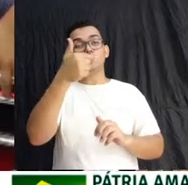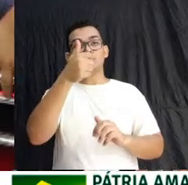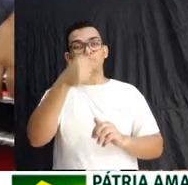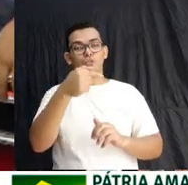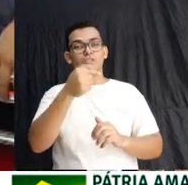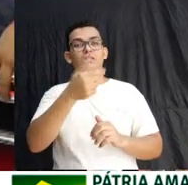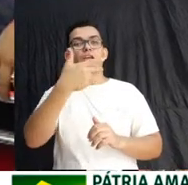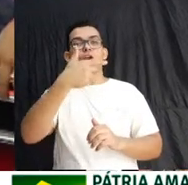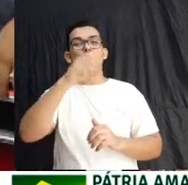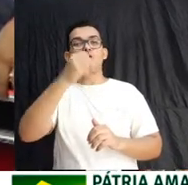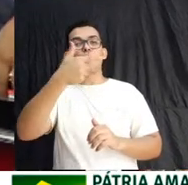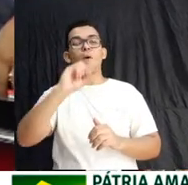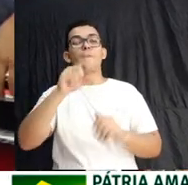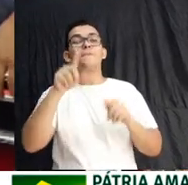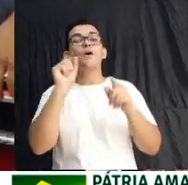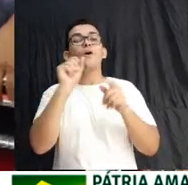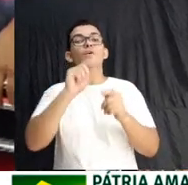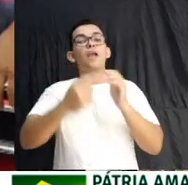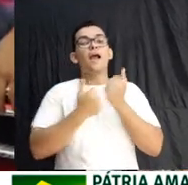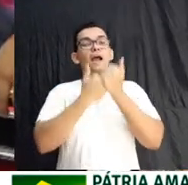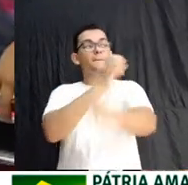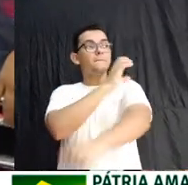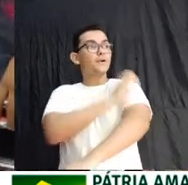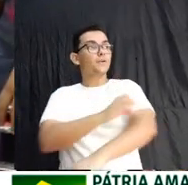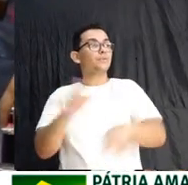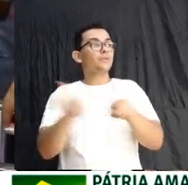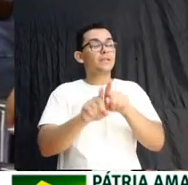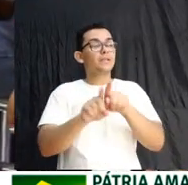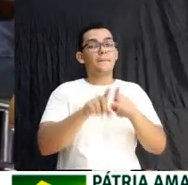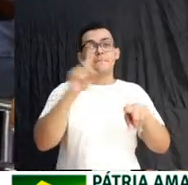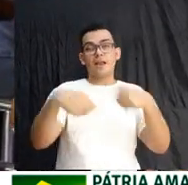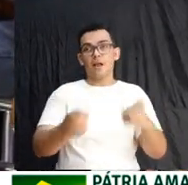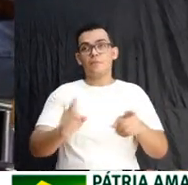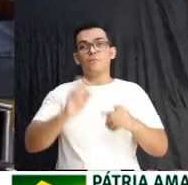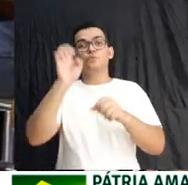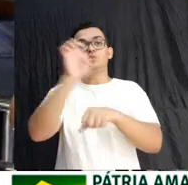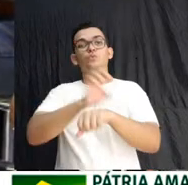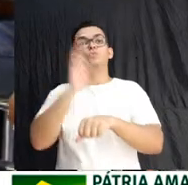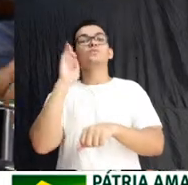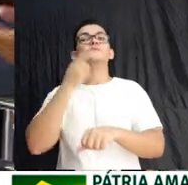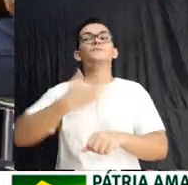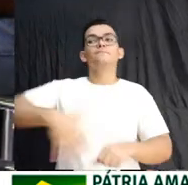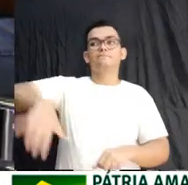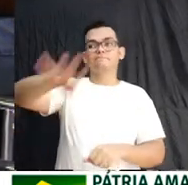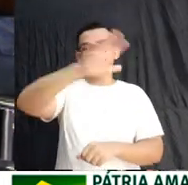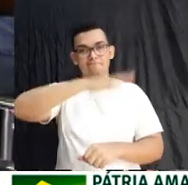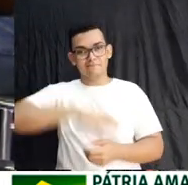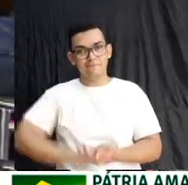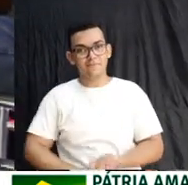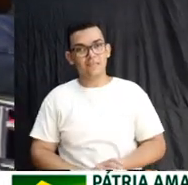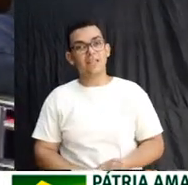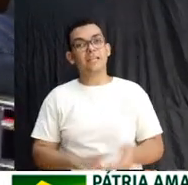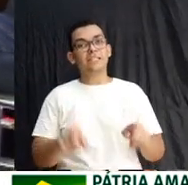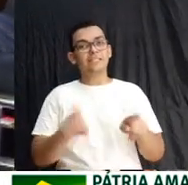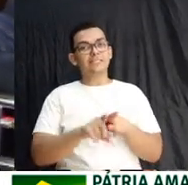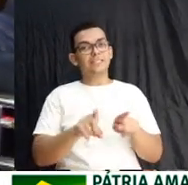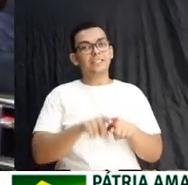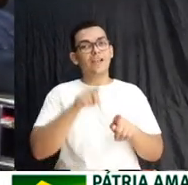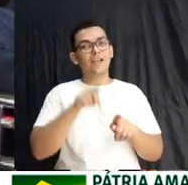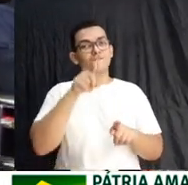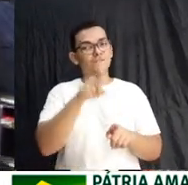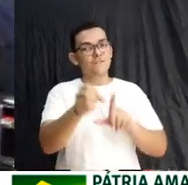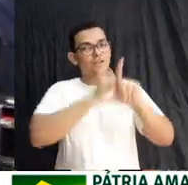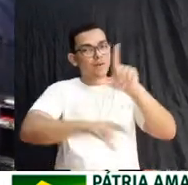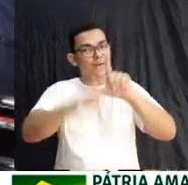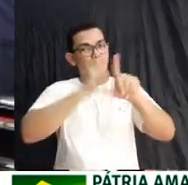14.017/2020, Lei de Auxílio Emergencial à Cultura. Vamos de mais músicas? Vamos mais sucesso. Mamãe, papai, compartilha. O menino tá aqui em Gi